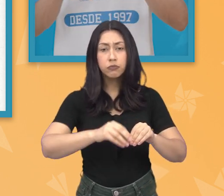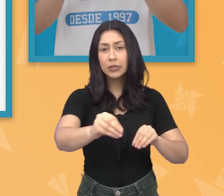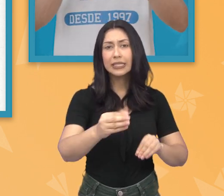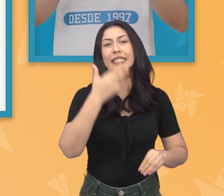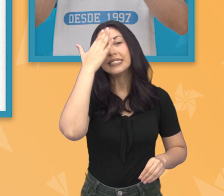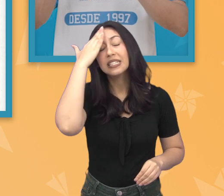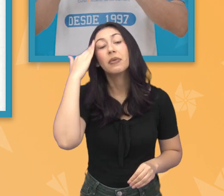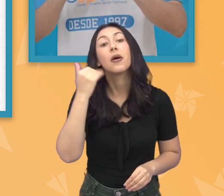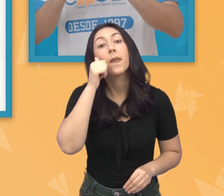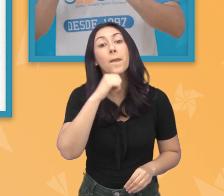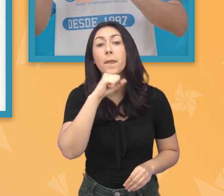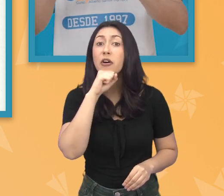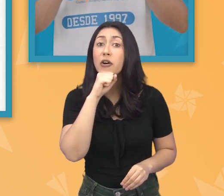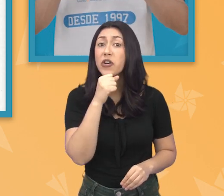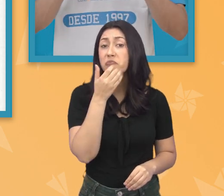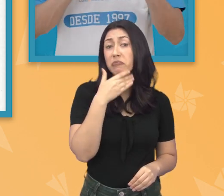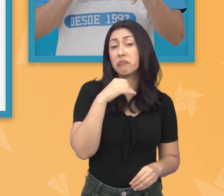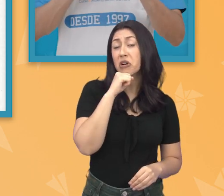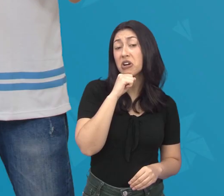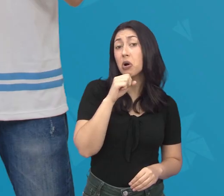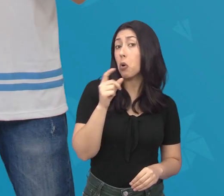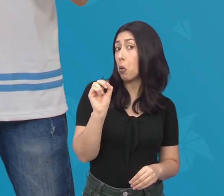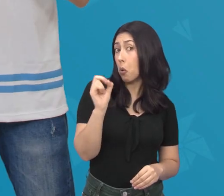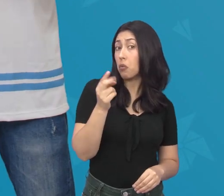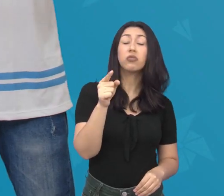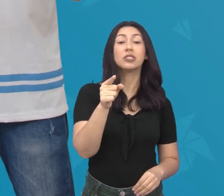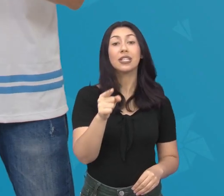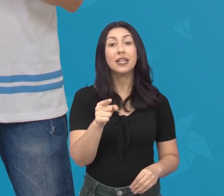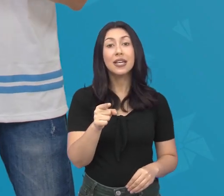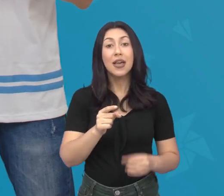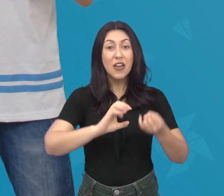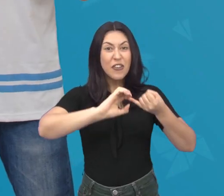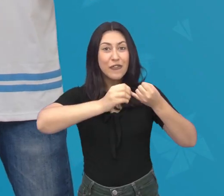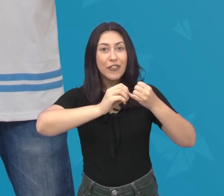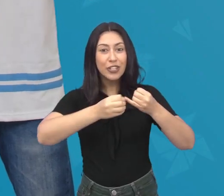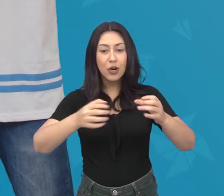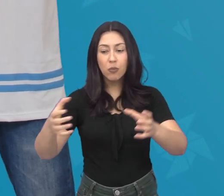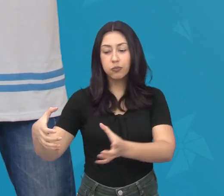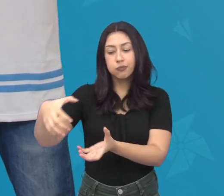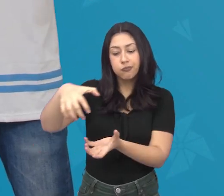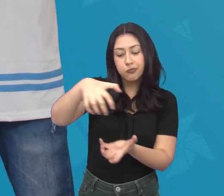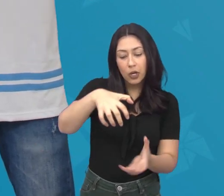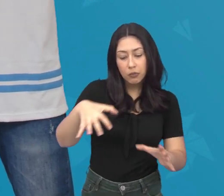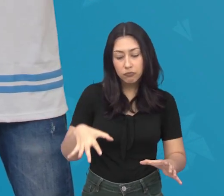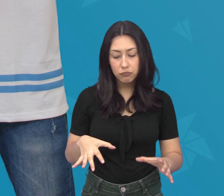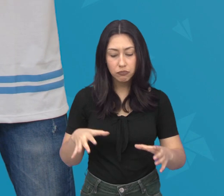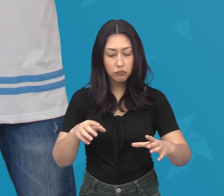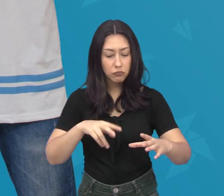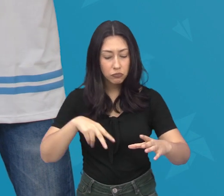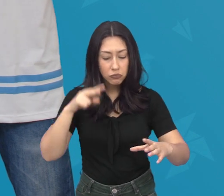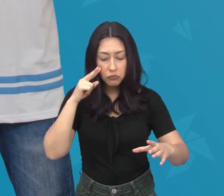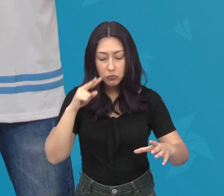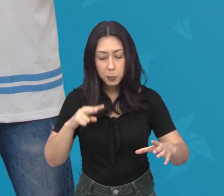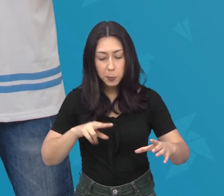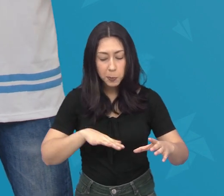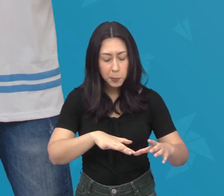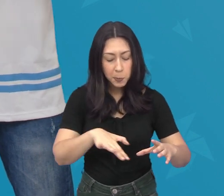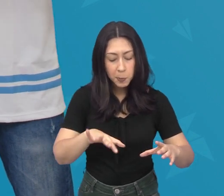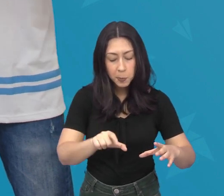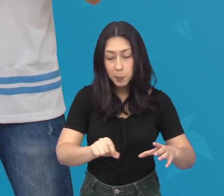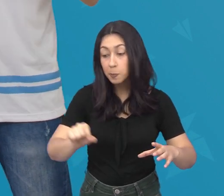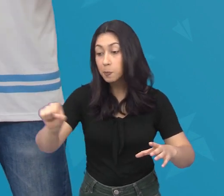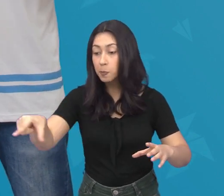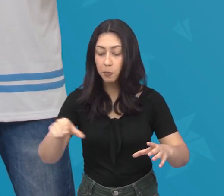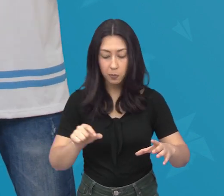pai, está separando ali, por exemplo, os grãos de feijão para cozinhar e vai tirar aqueles que estão mais estragados, não estão com aparência muito boa para